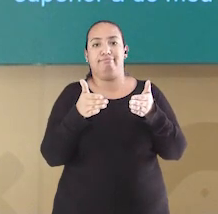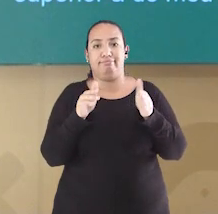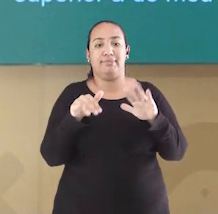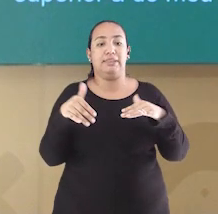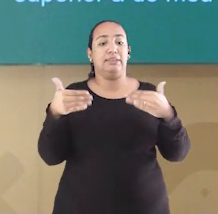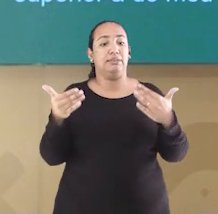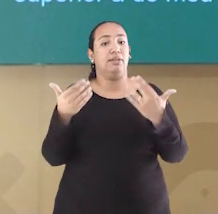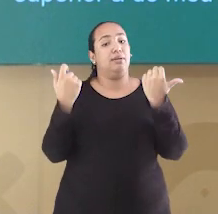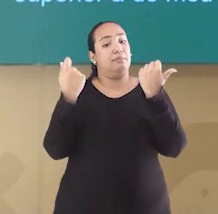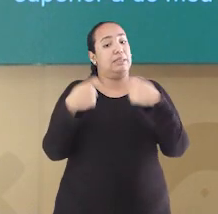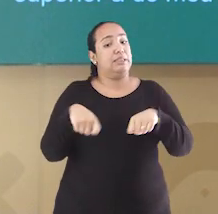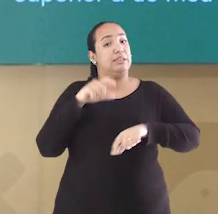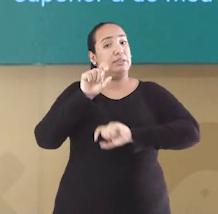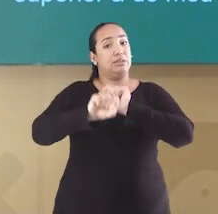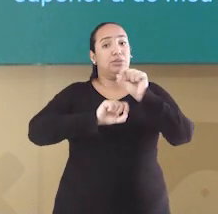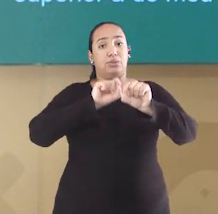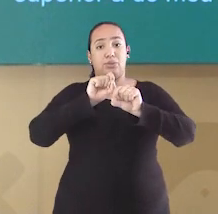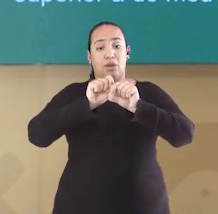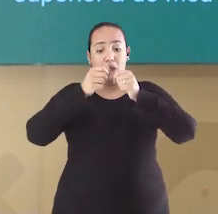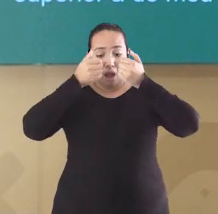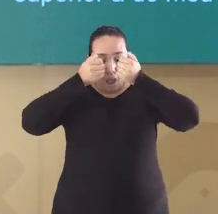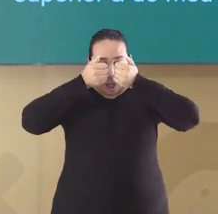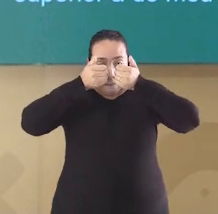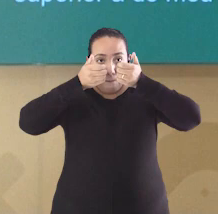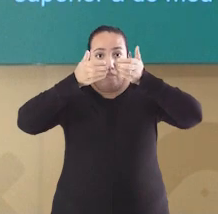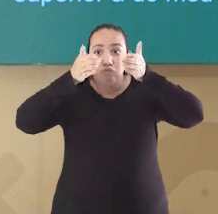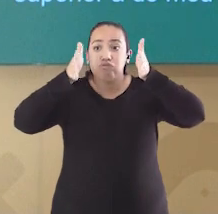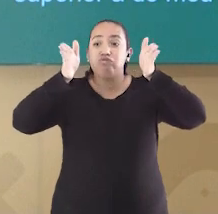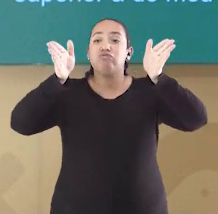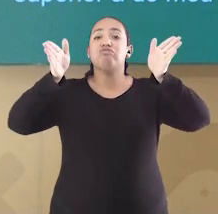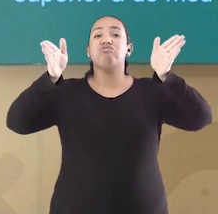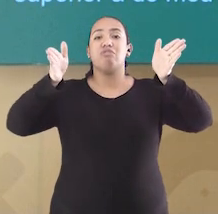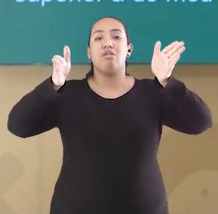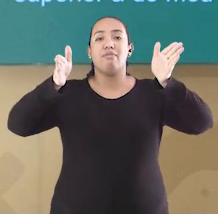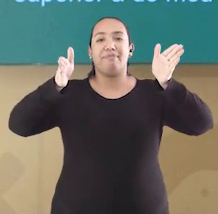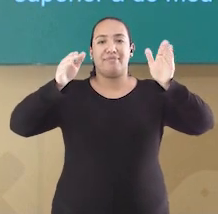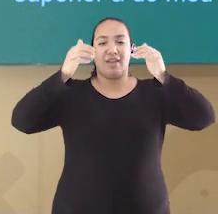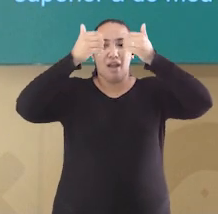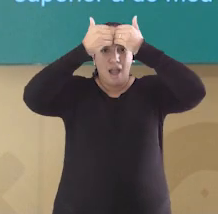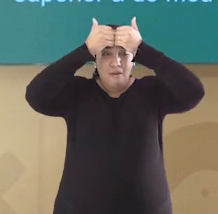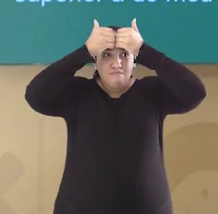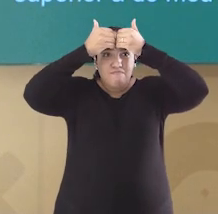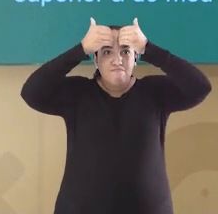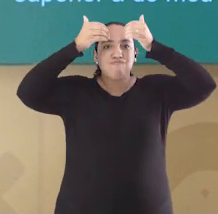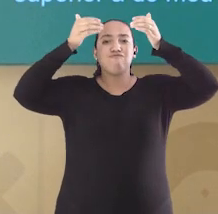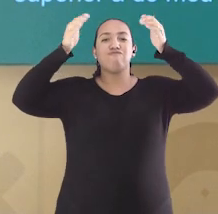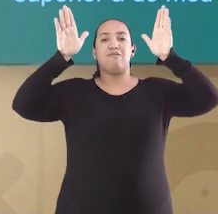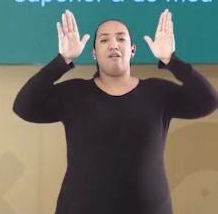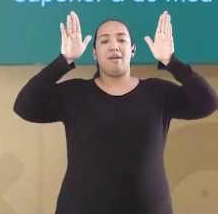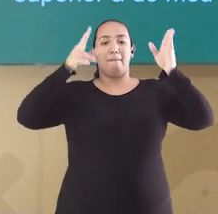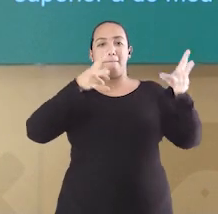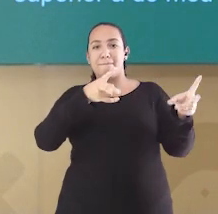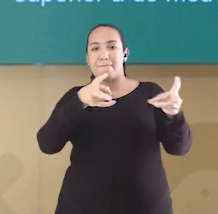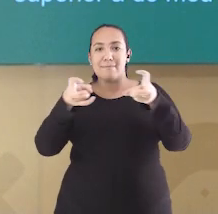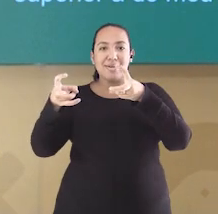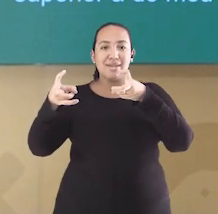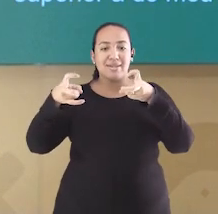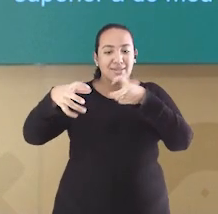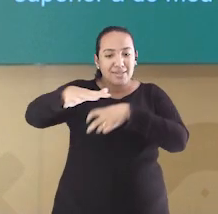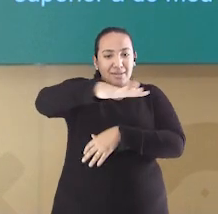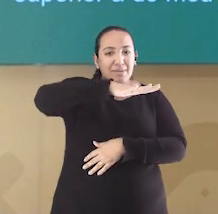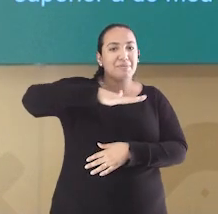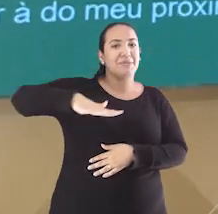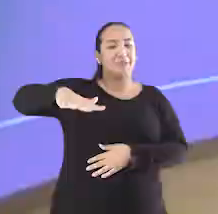preciso expandir o olhar, buscando compreender de forma mais abrangente a realidade que nos envolve, porque ela é de